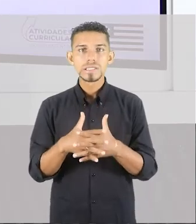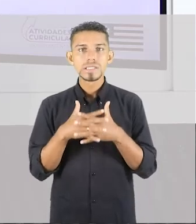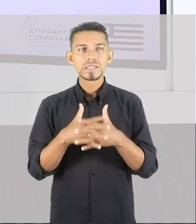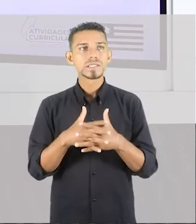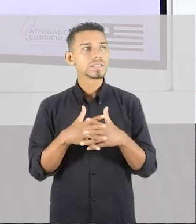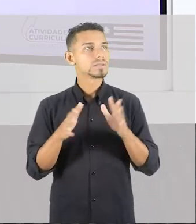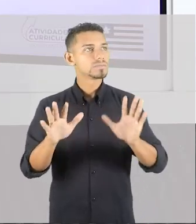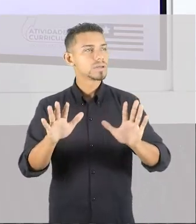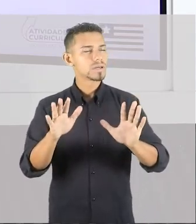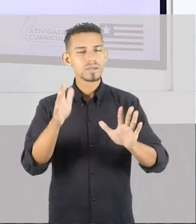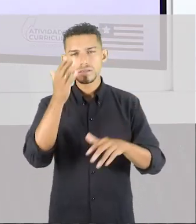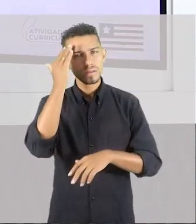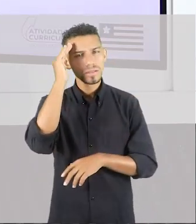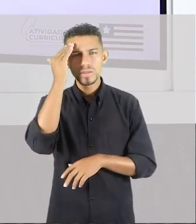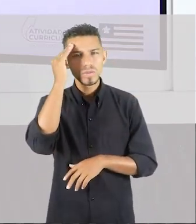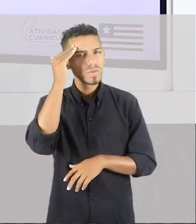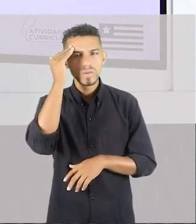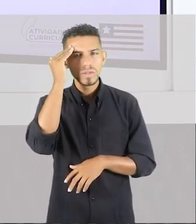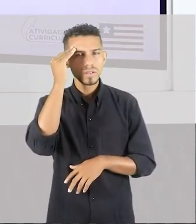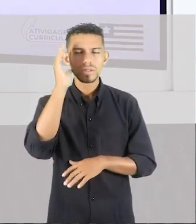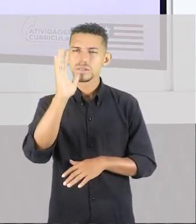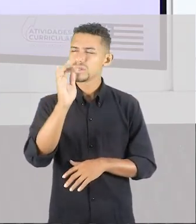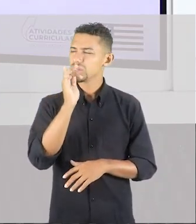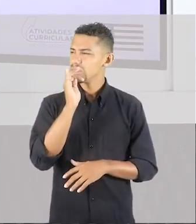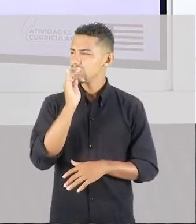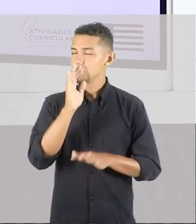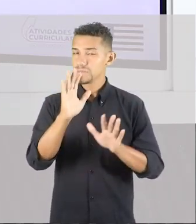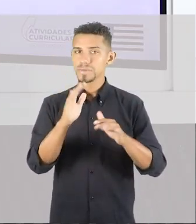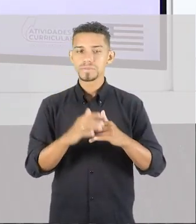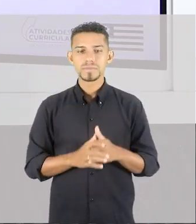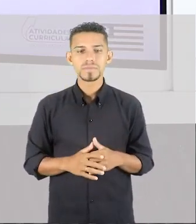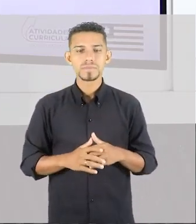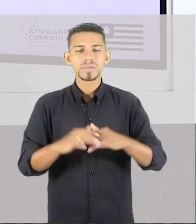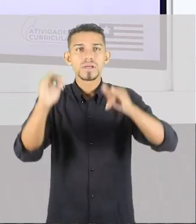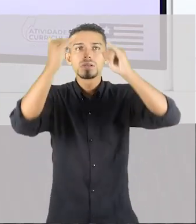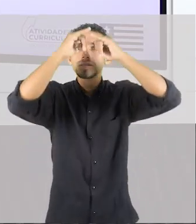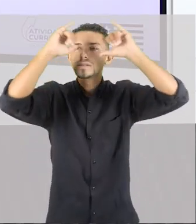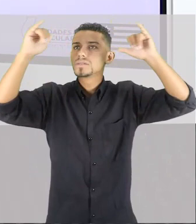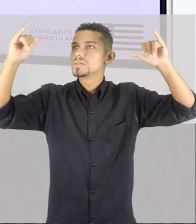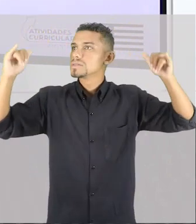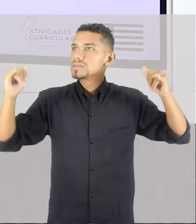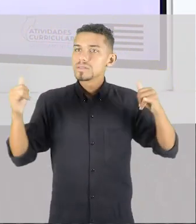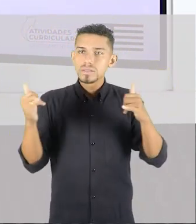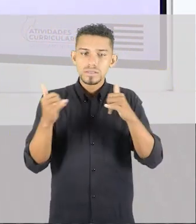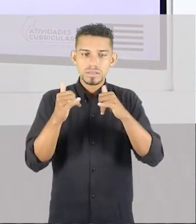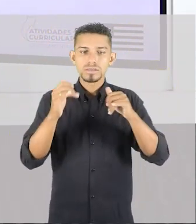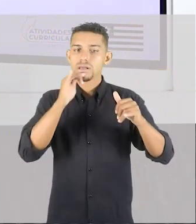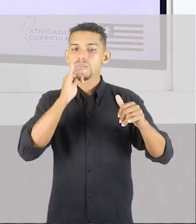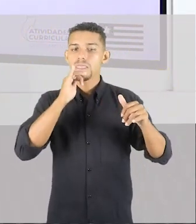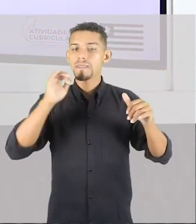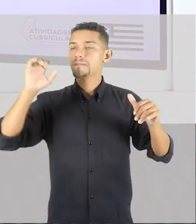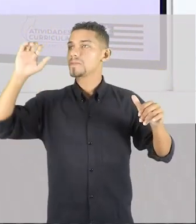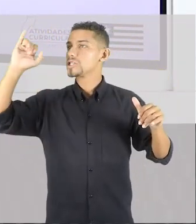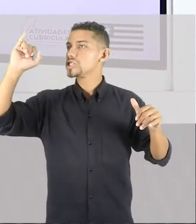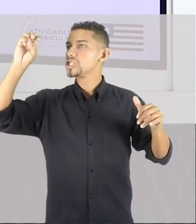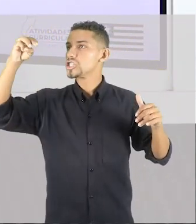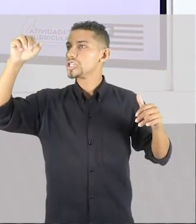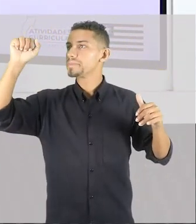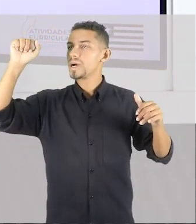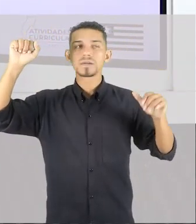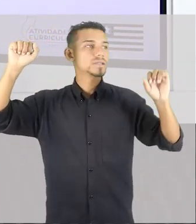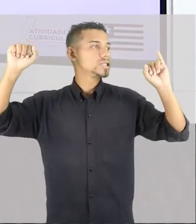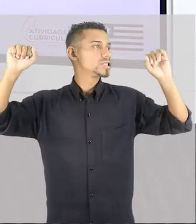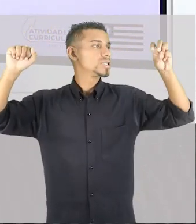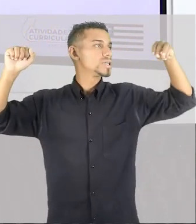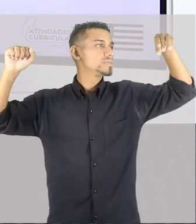campo magnético, mas existe da onde? Imagina que tem dois ímãs aqui. Aqui eu tenho um